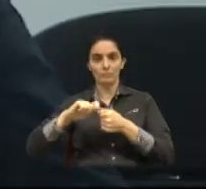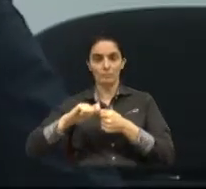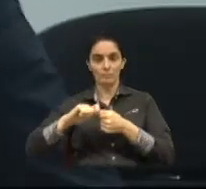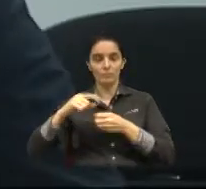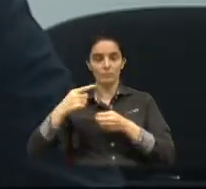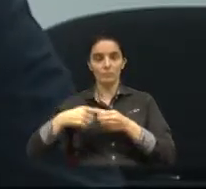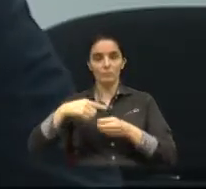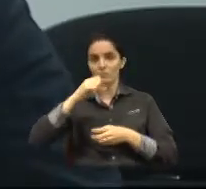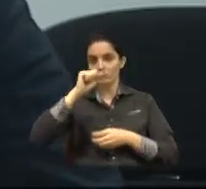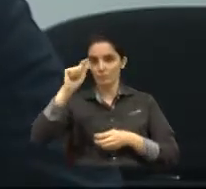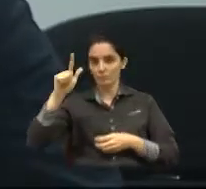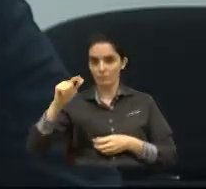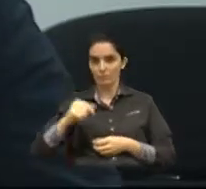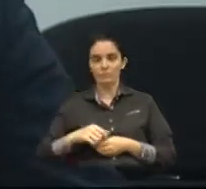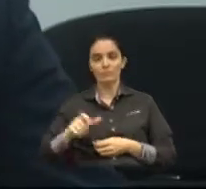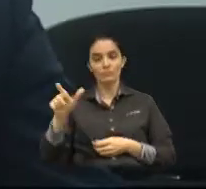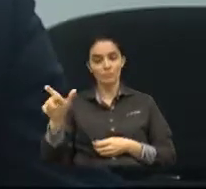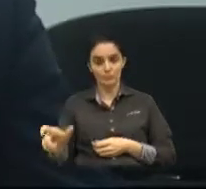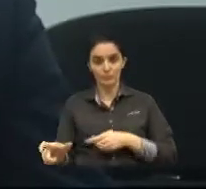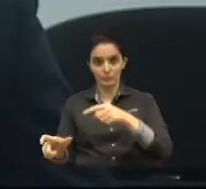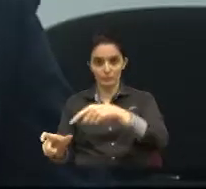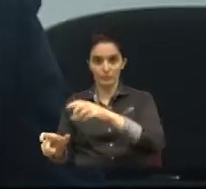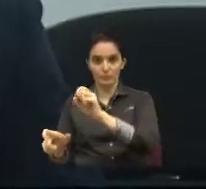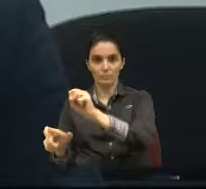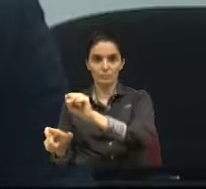jovem integrou